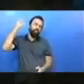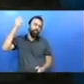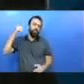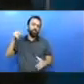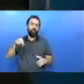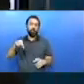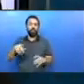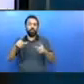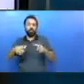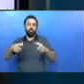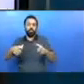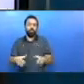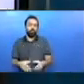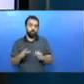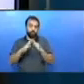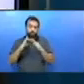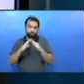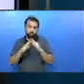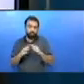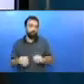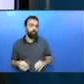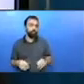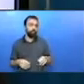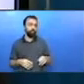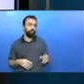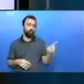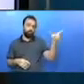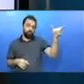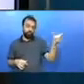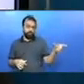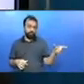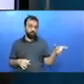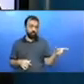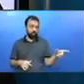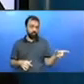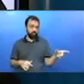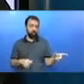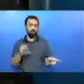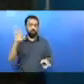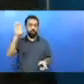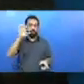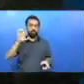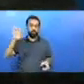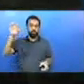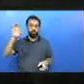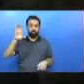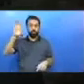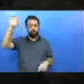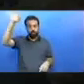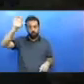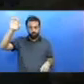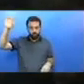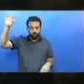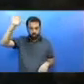mundo. Aqui do seu lado direito, vejam, olha, representam os europeus, olhem,